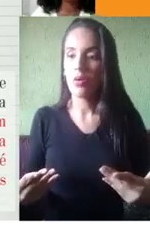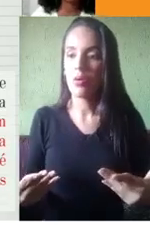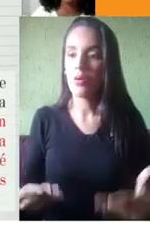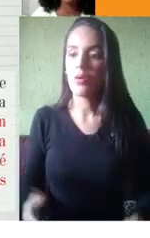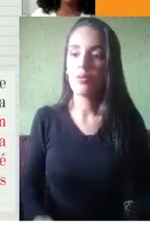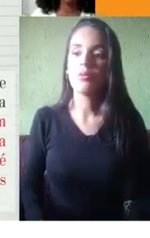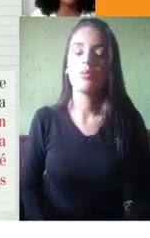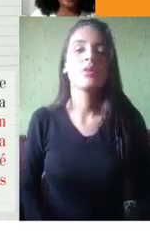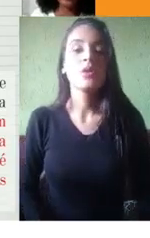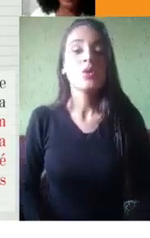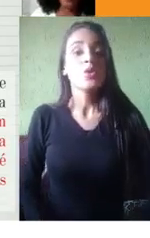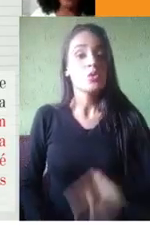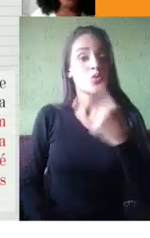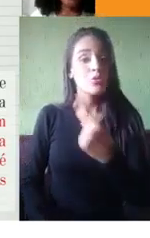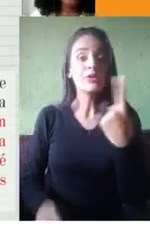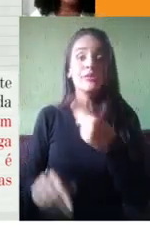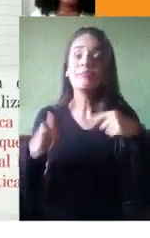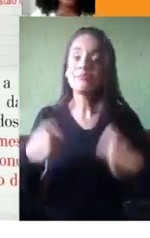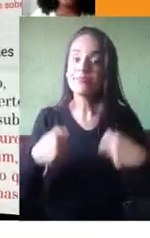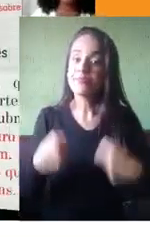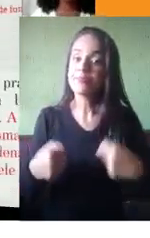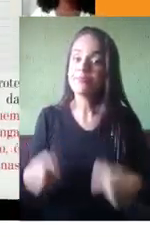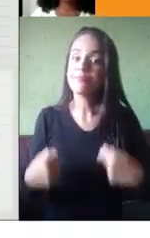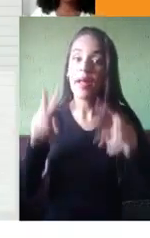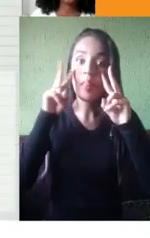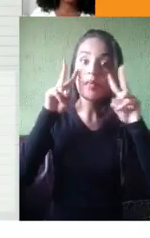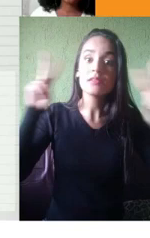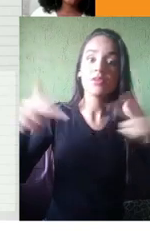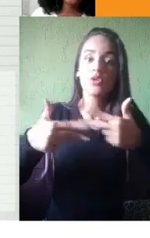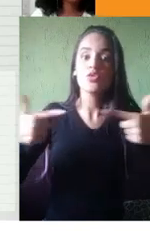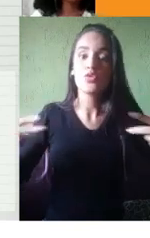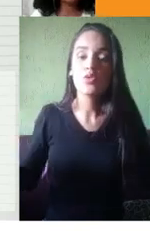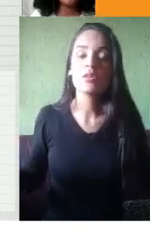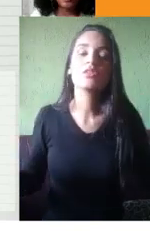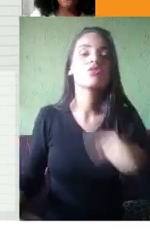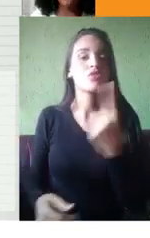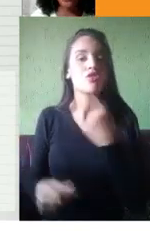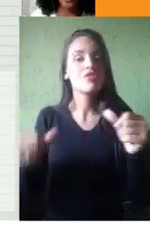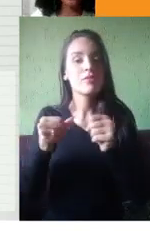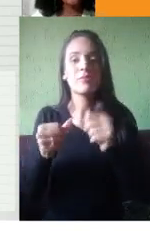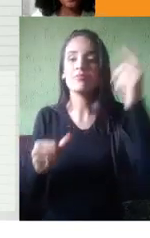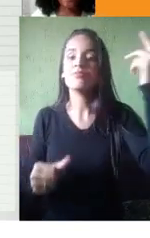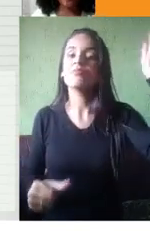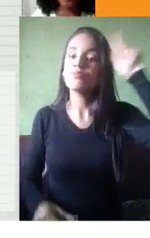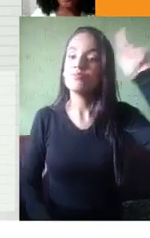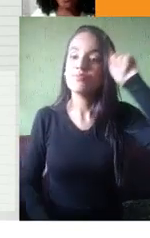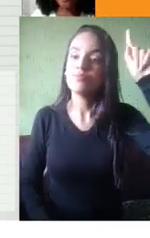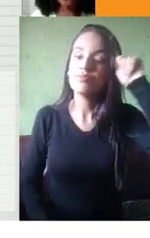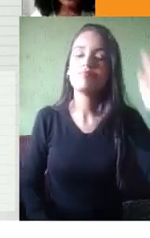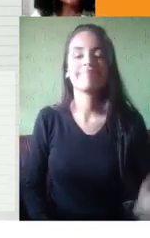essa reflexão no leitor. Outra estratégia é usar analogias e metáforas na